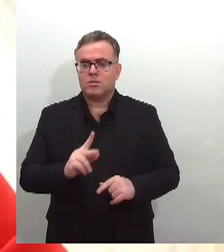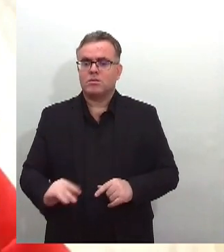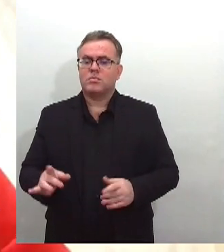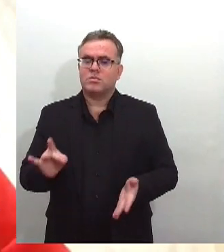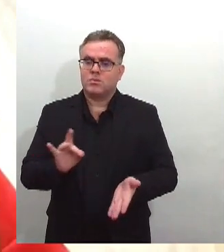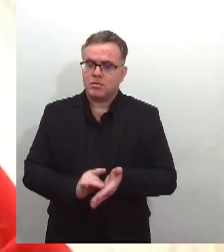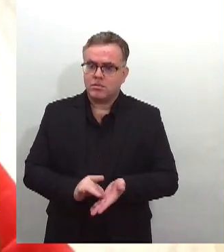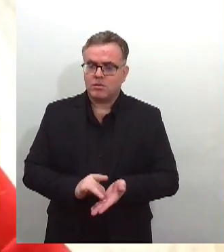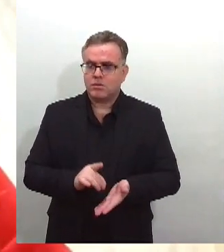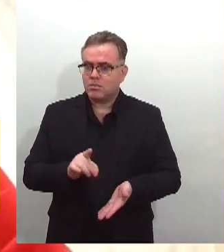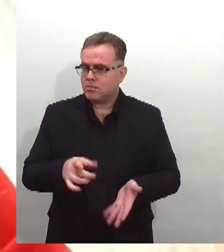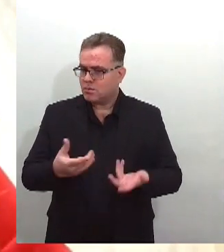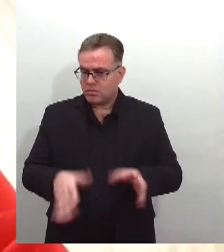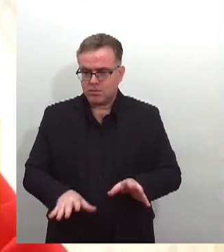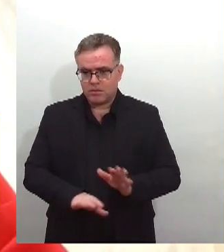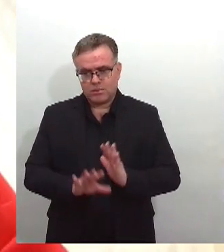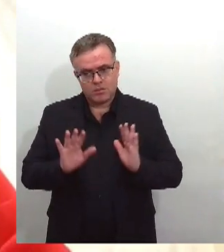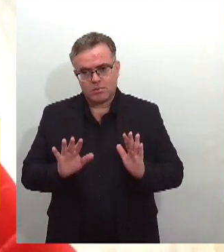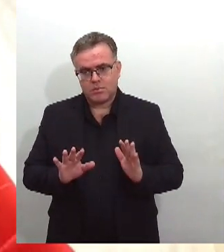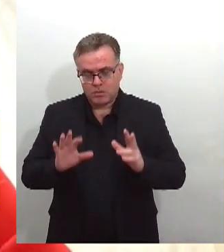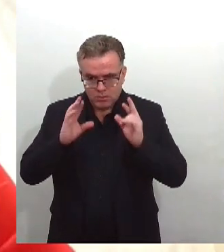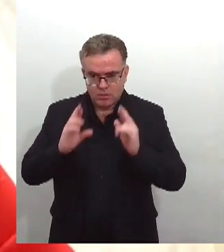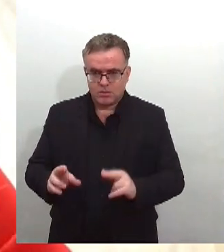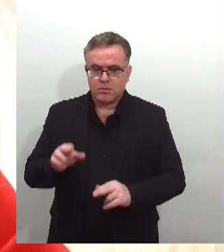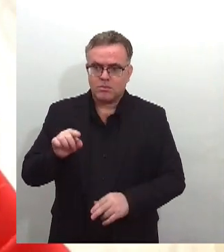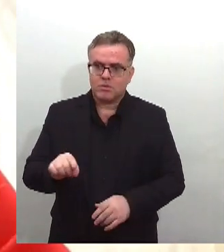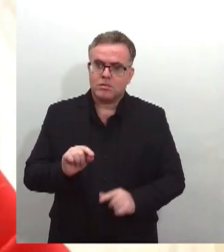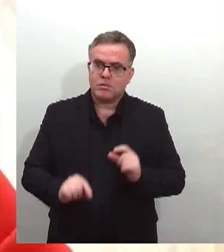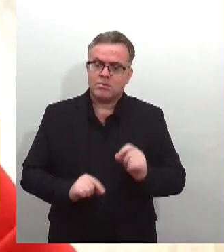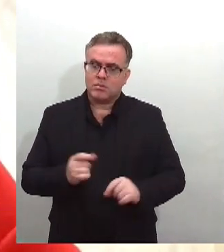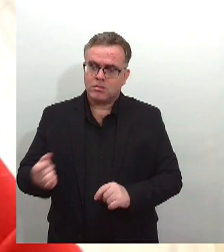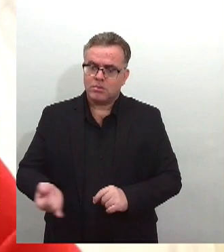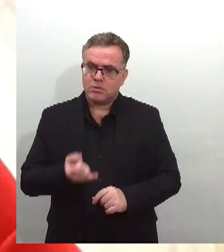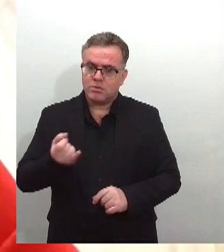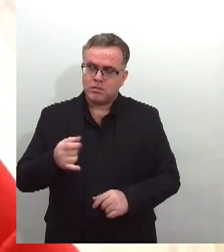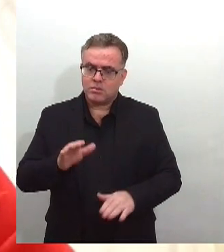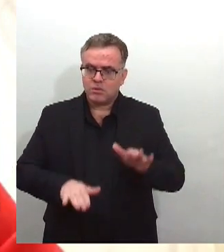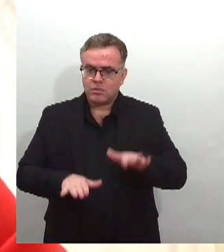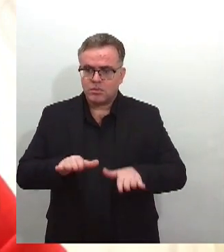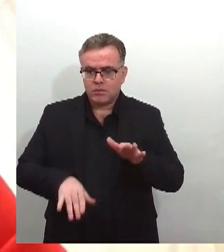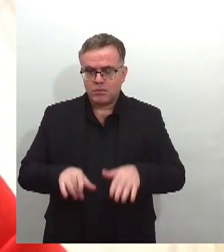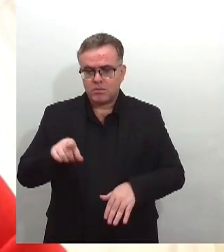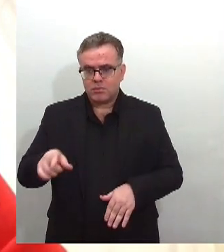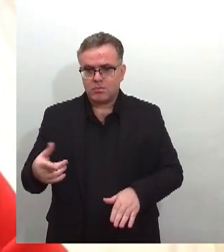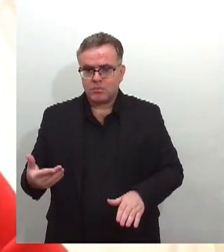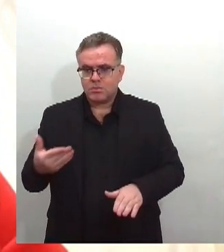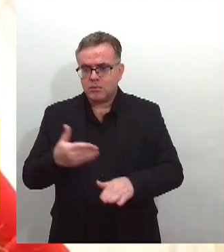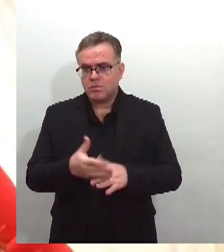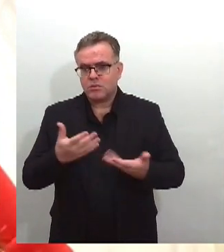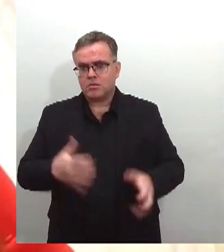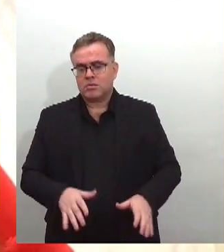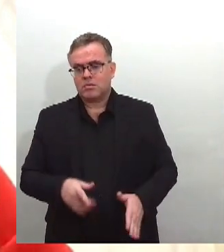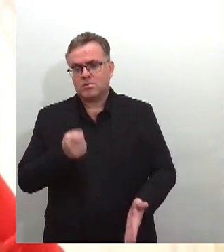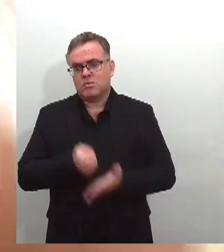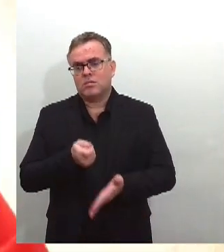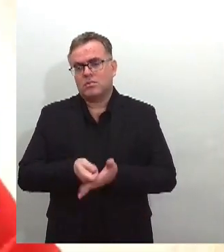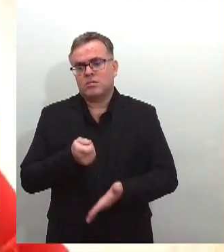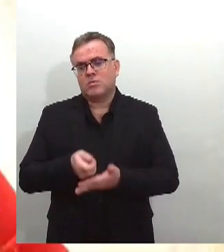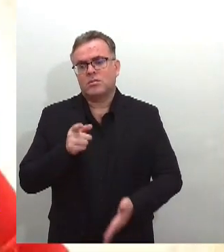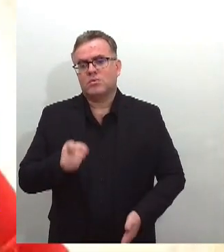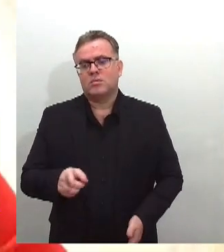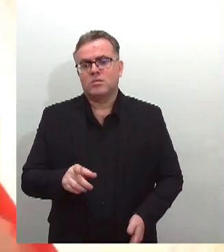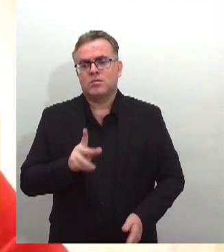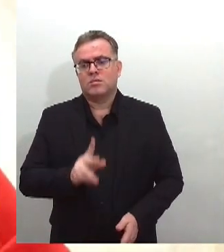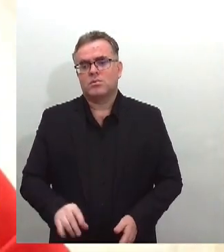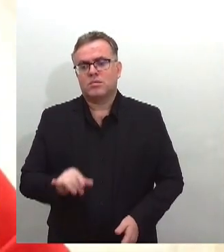for, ela será respeitada. Porque isso é muito importante, porque muitas vezes a mulher deixa de ir ao CRAM achando que isso já vai fazer com que o